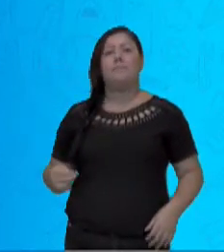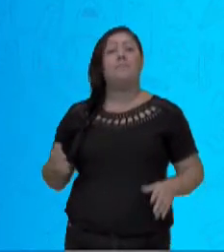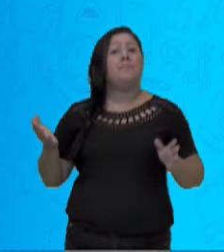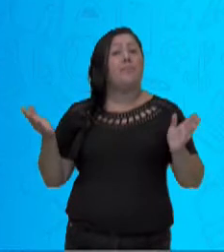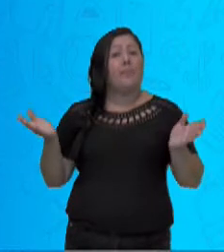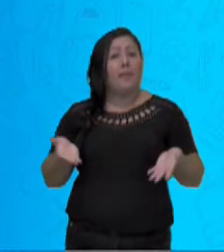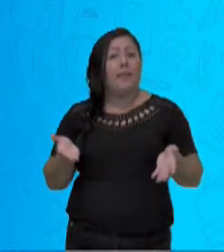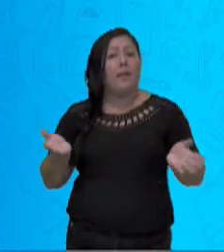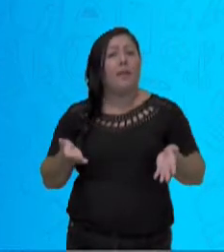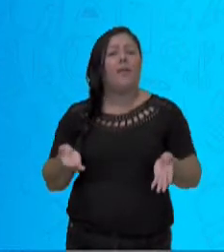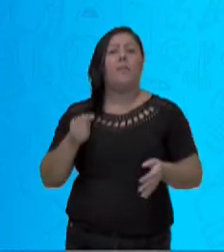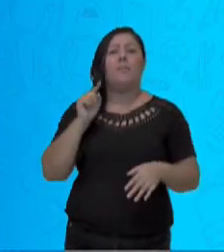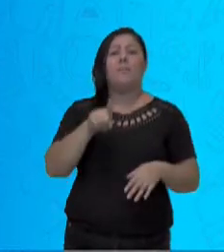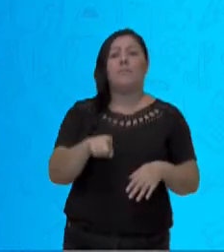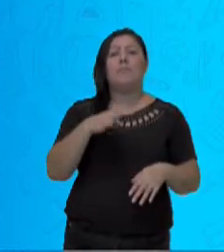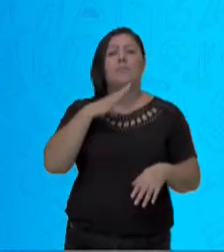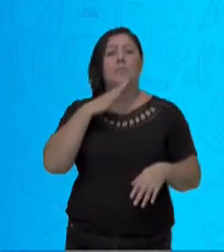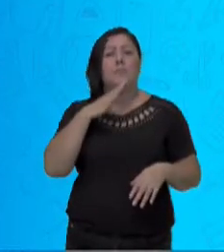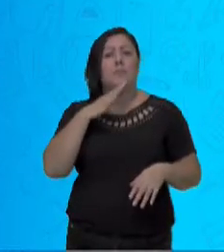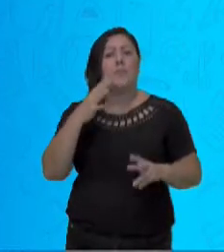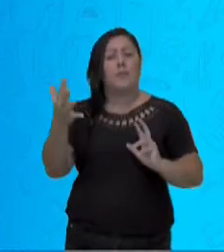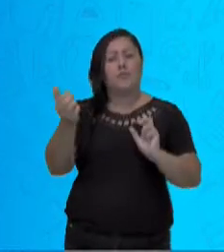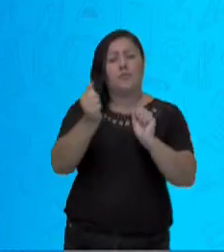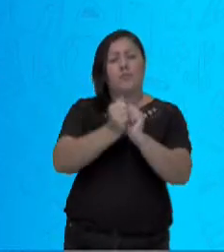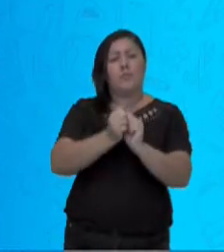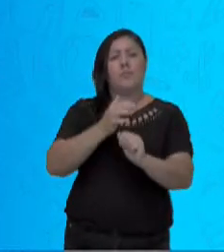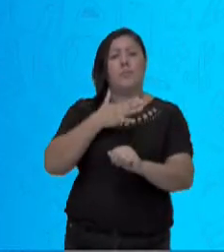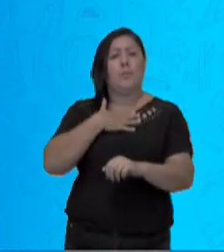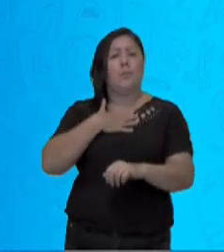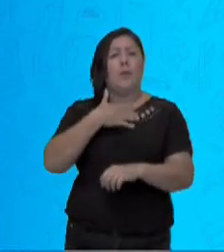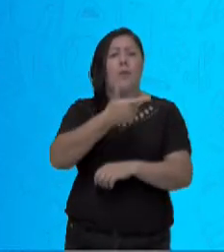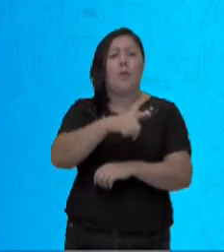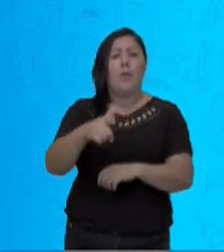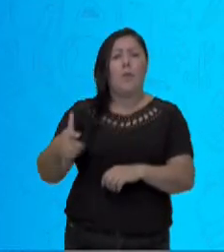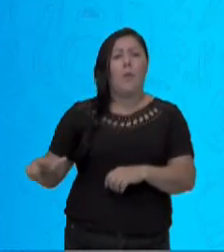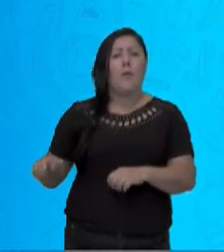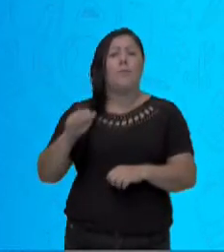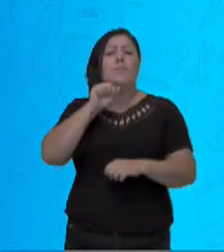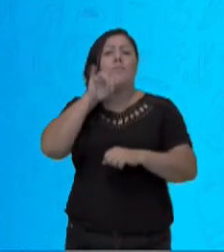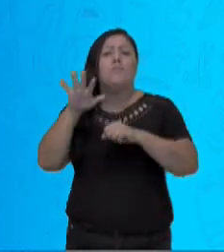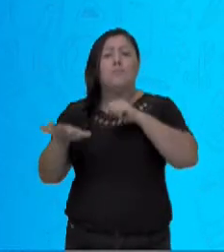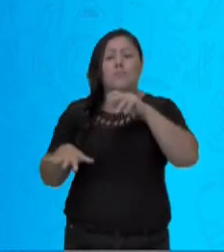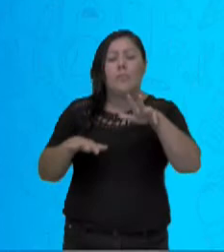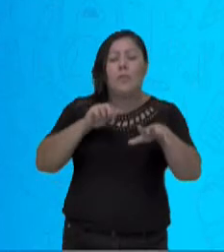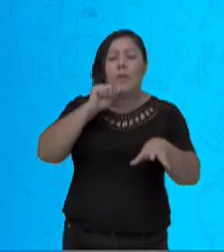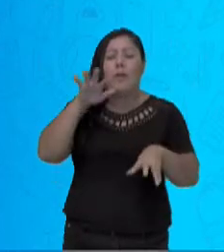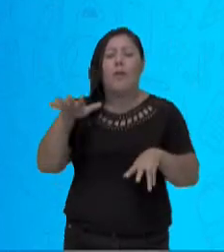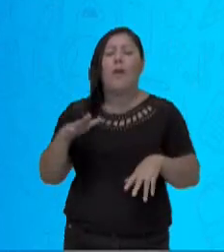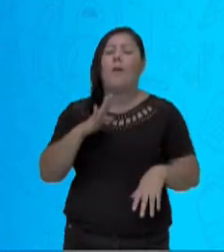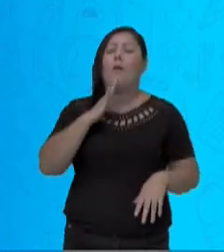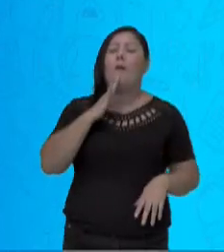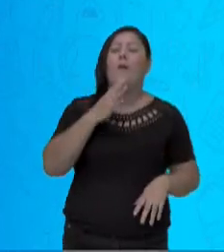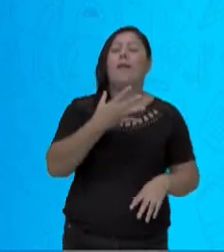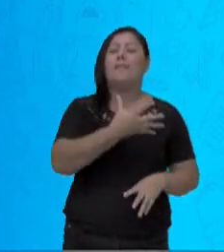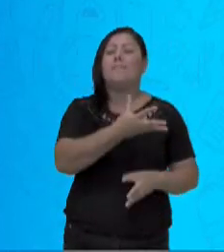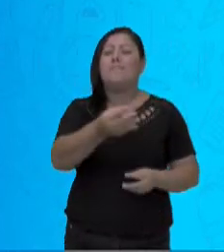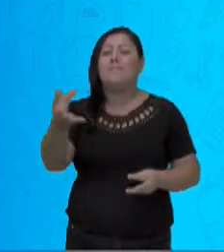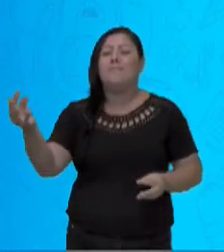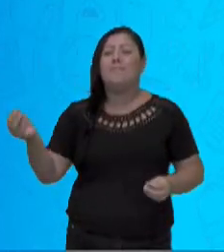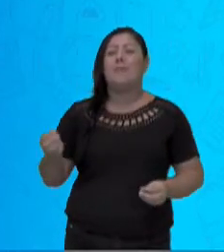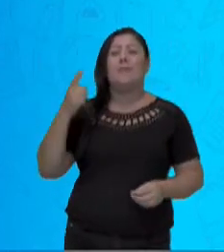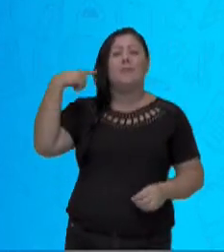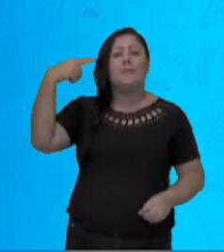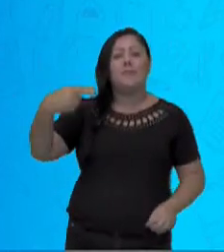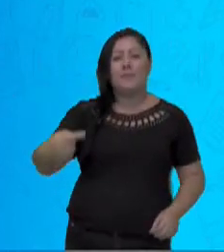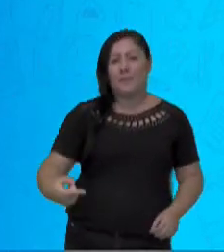Agora você vai conhecer, junto comigo, outras onomatopeias muito conhecidas no nosso